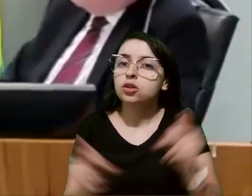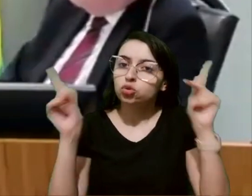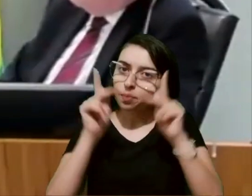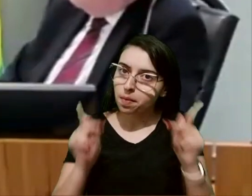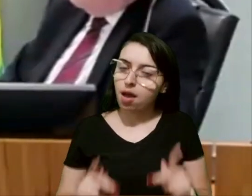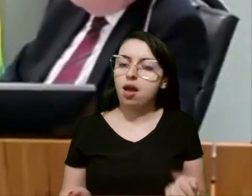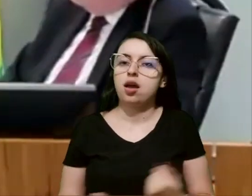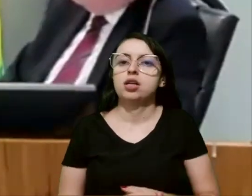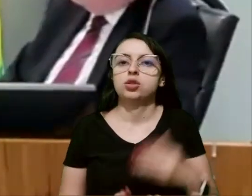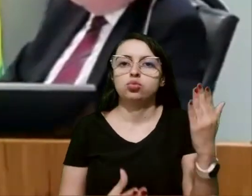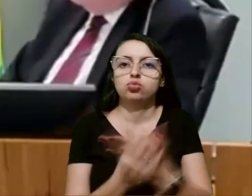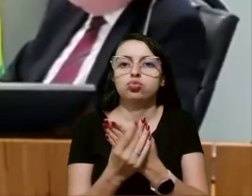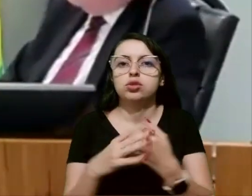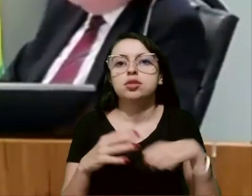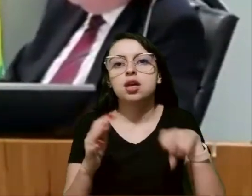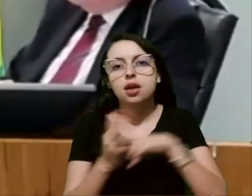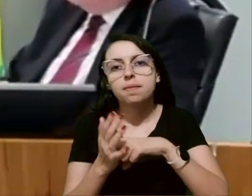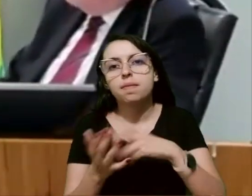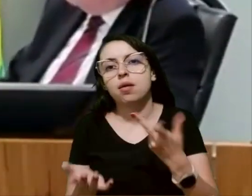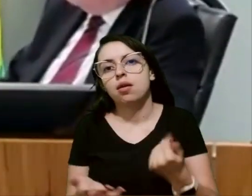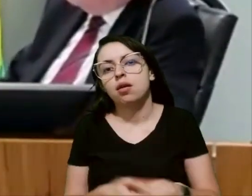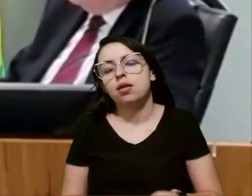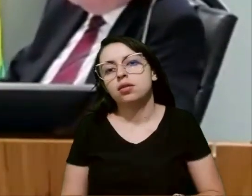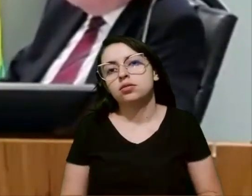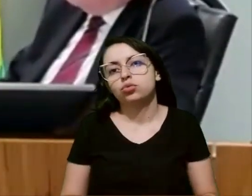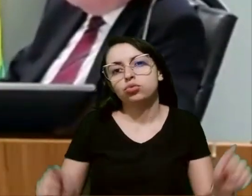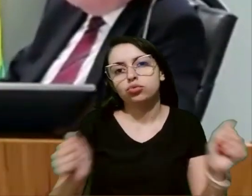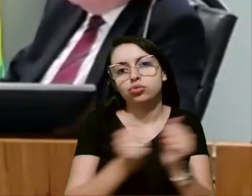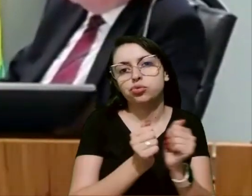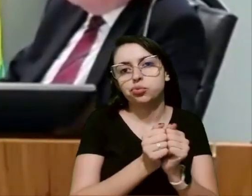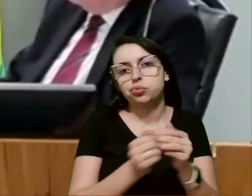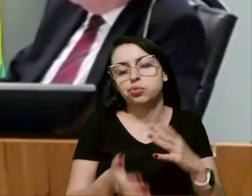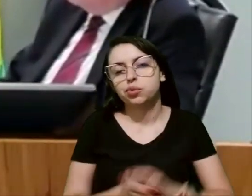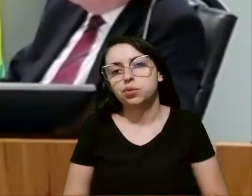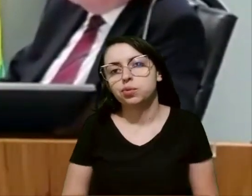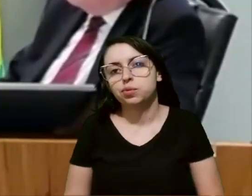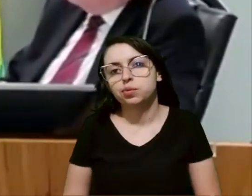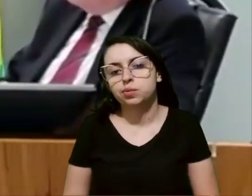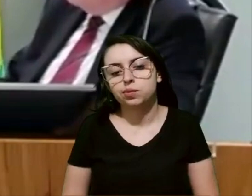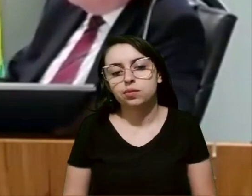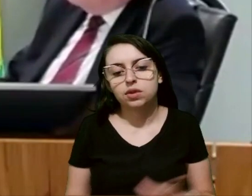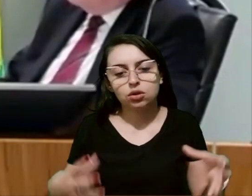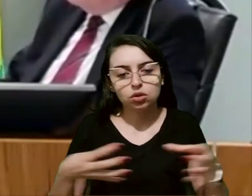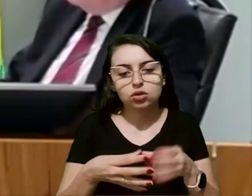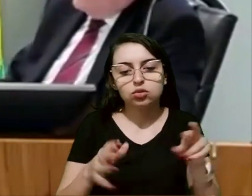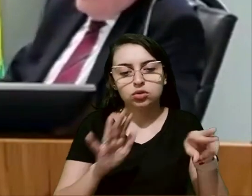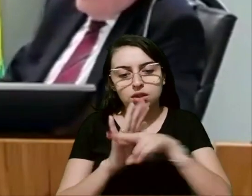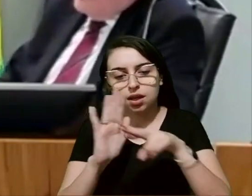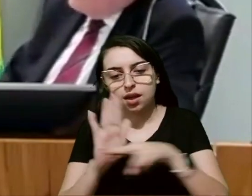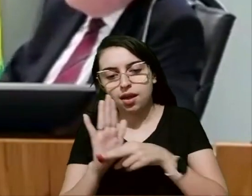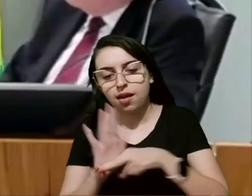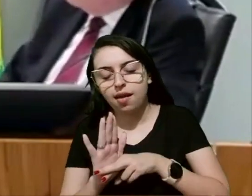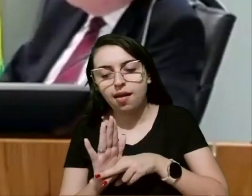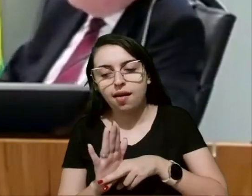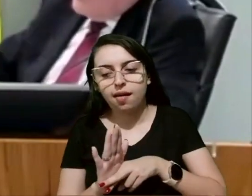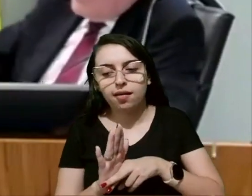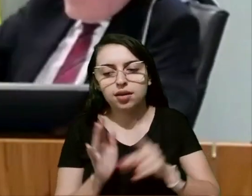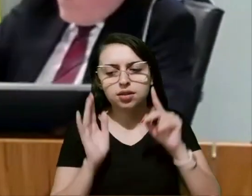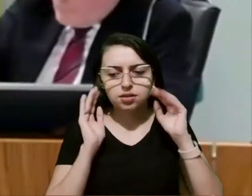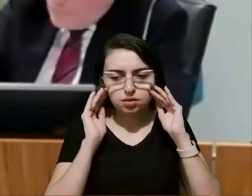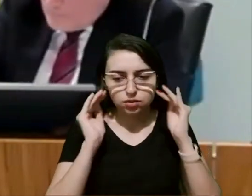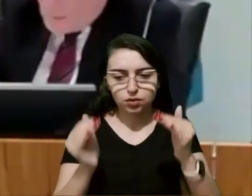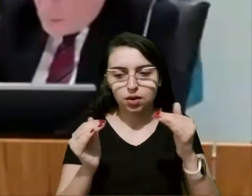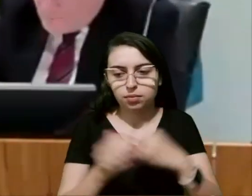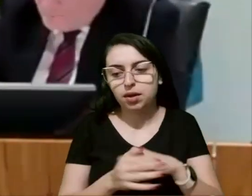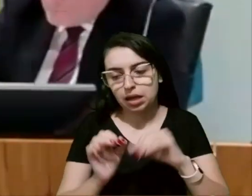é de pacificação, e a pacificação ela advém da segurança, né, de você ter um conjunto de regras e de